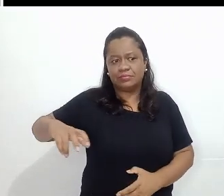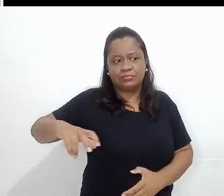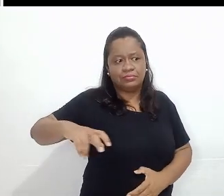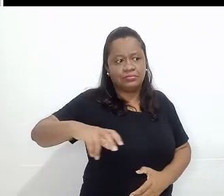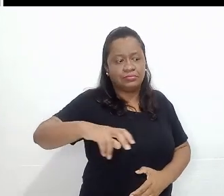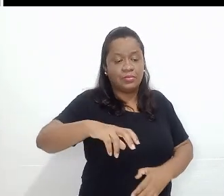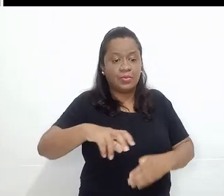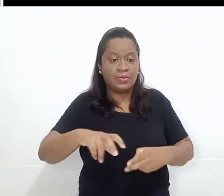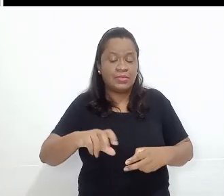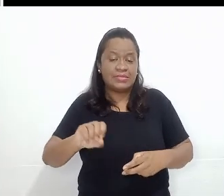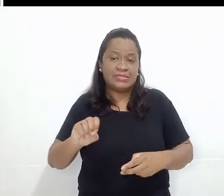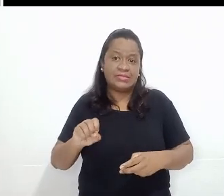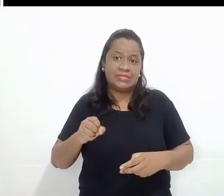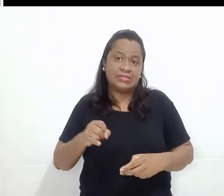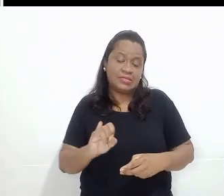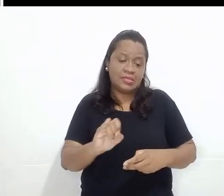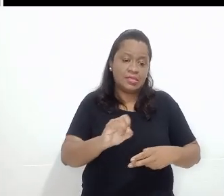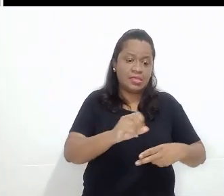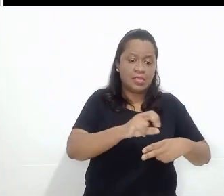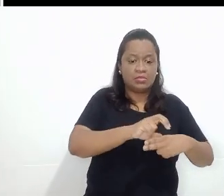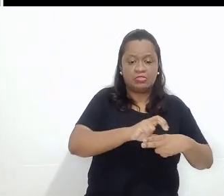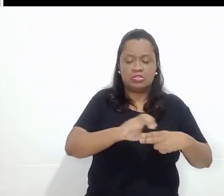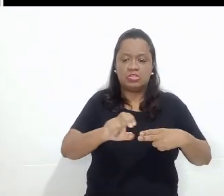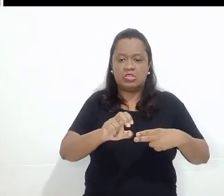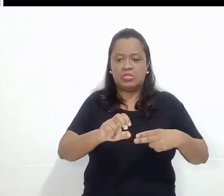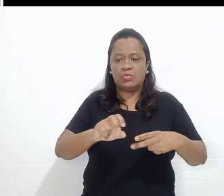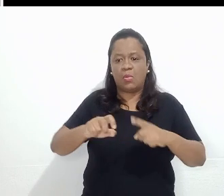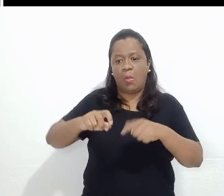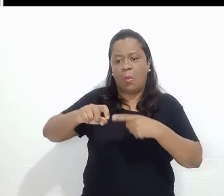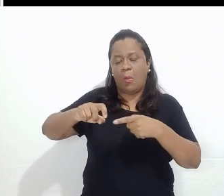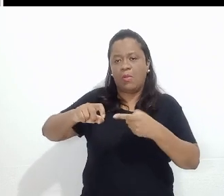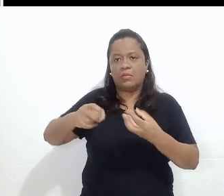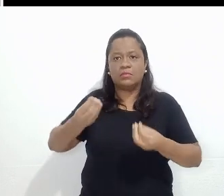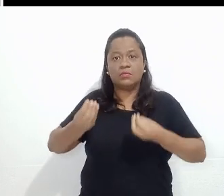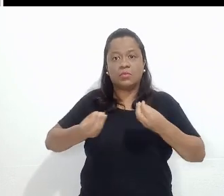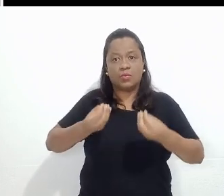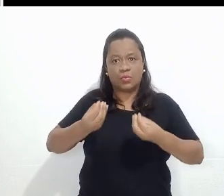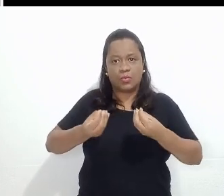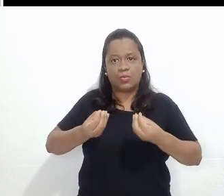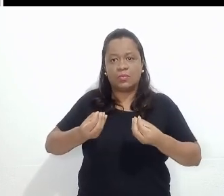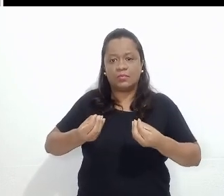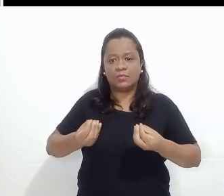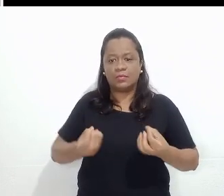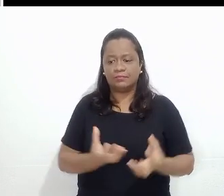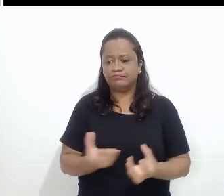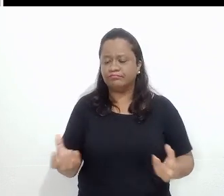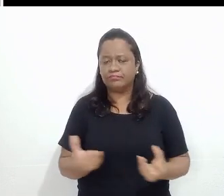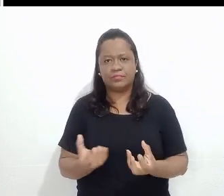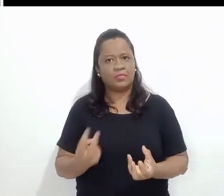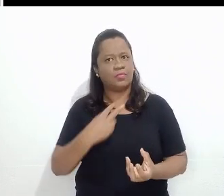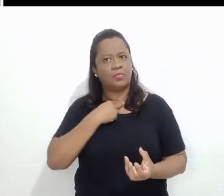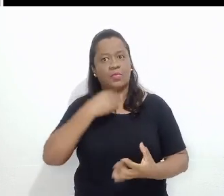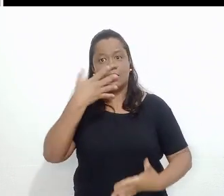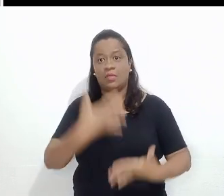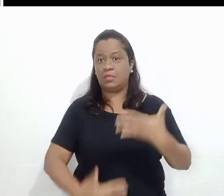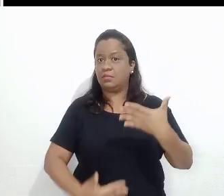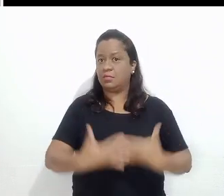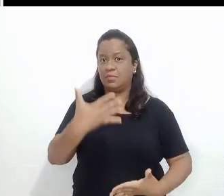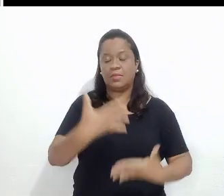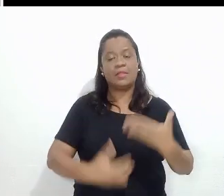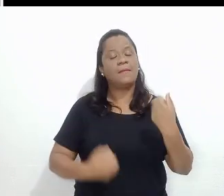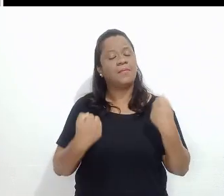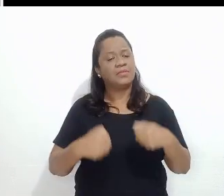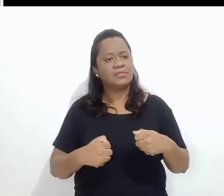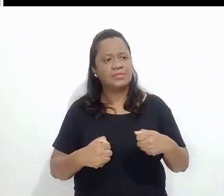um trilho, se é uma rodinha, como é que é, porque não pode o cabo também atrapalhar. Então, tudo isso é feito